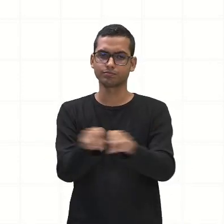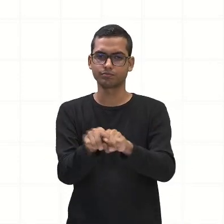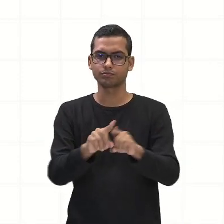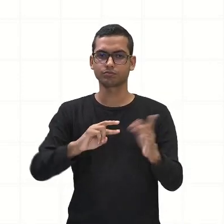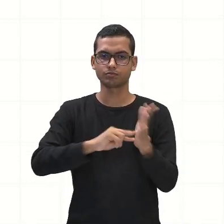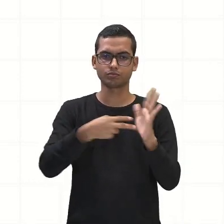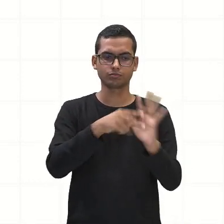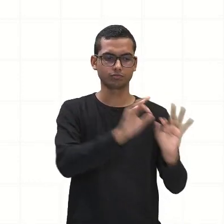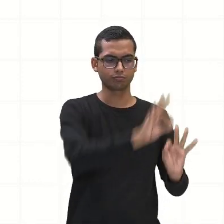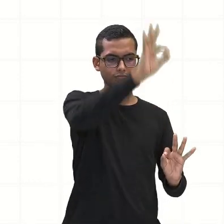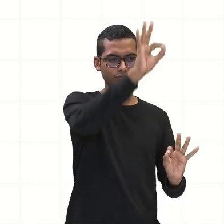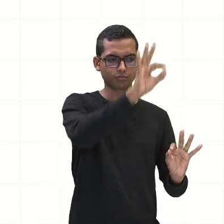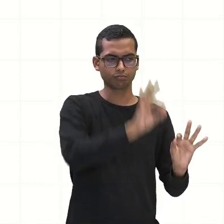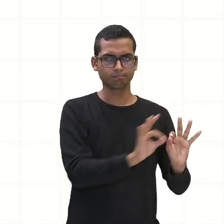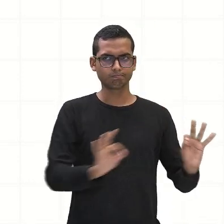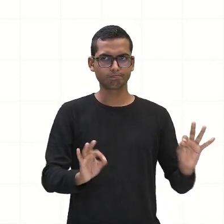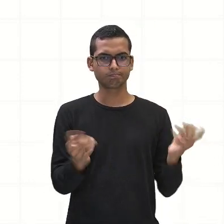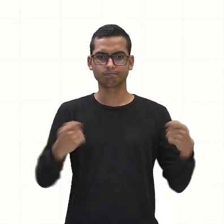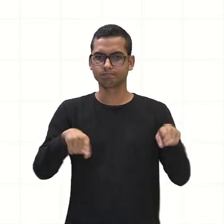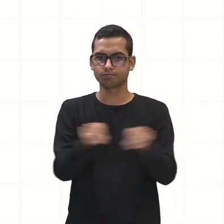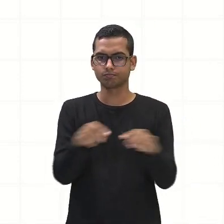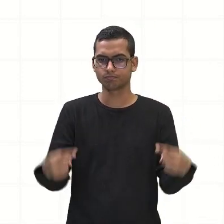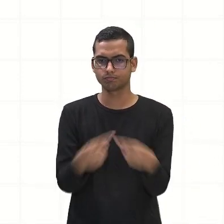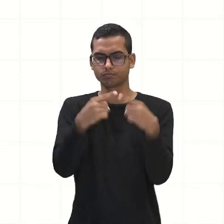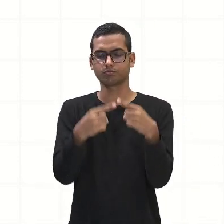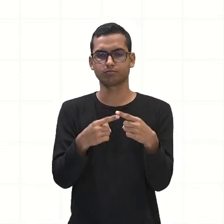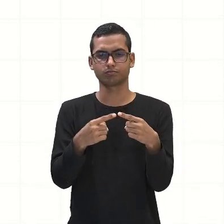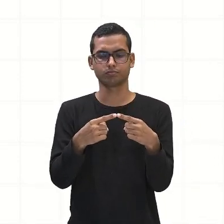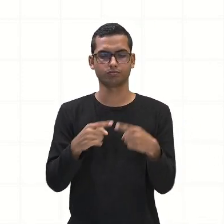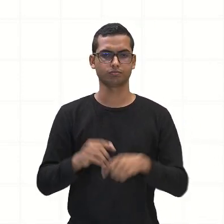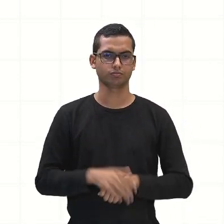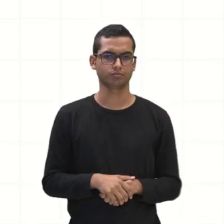tamanho, proporcional ao tamanho,